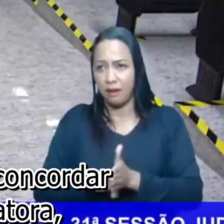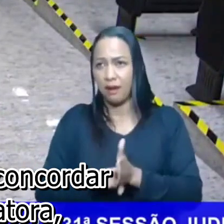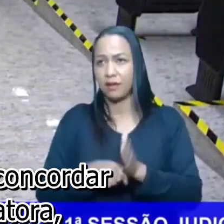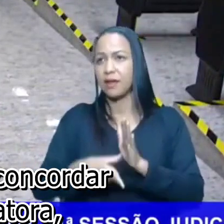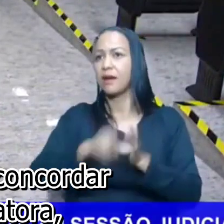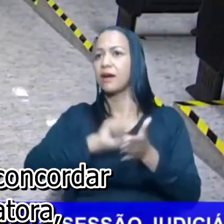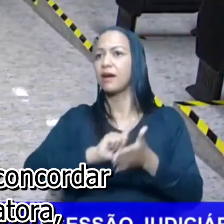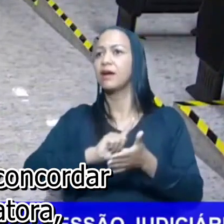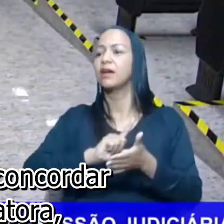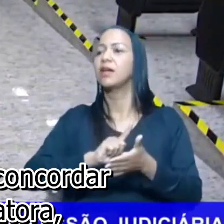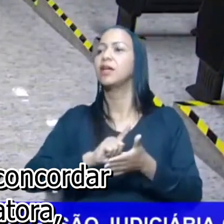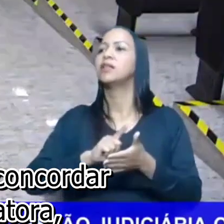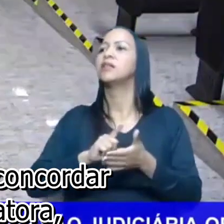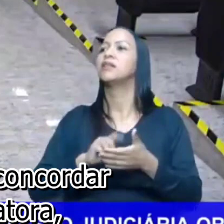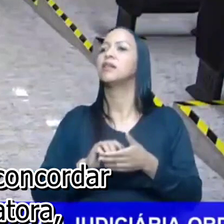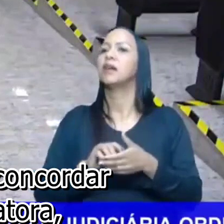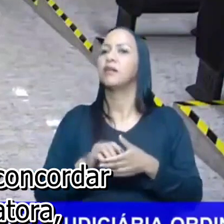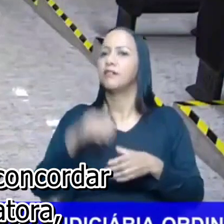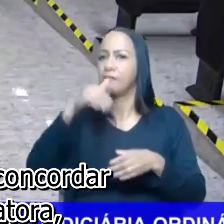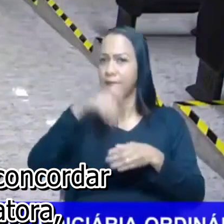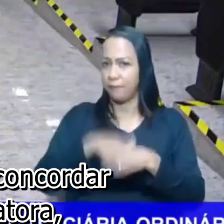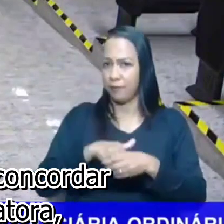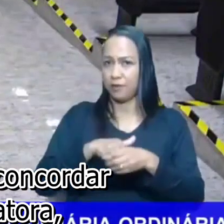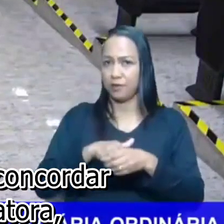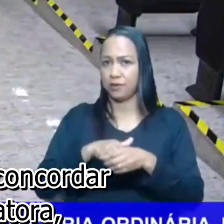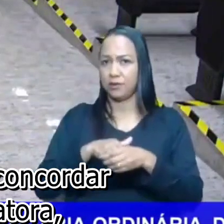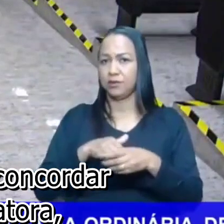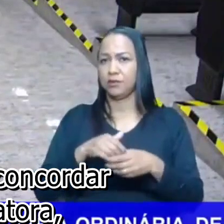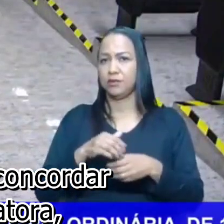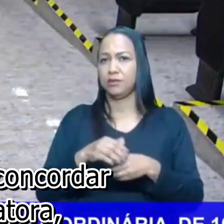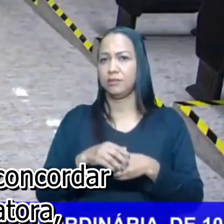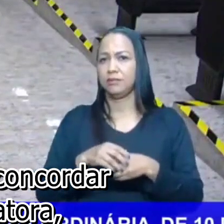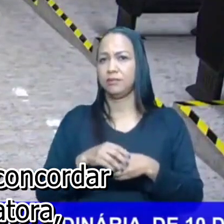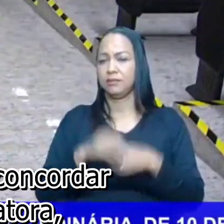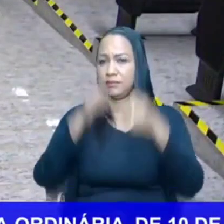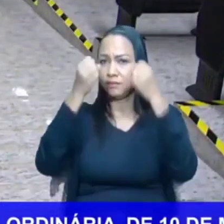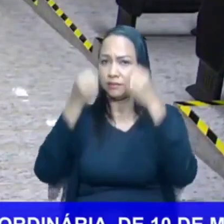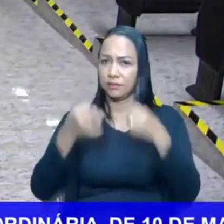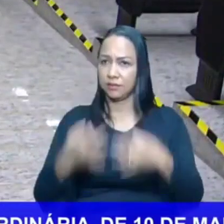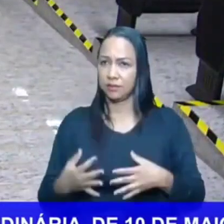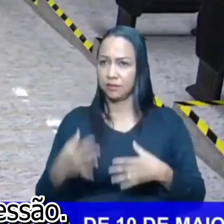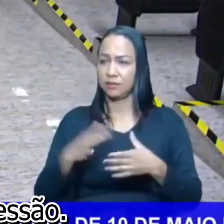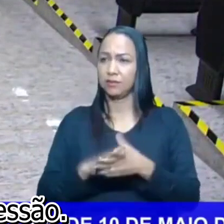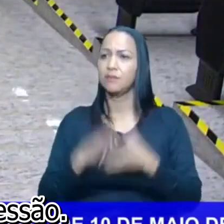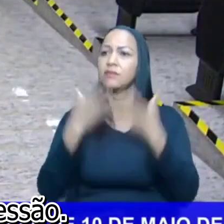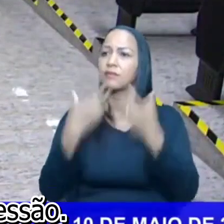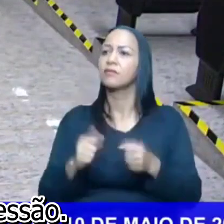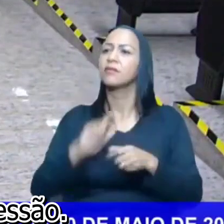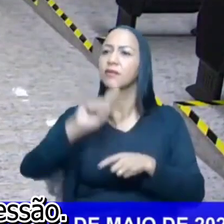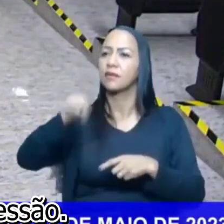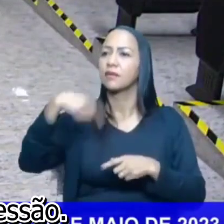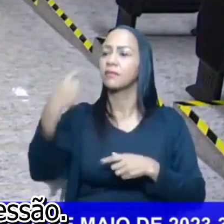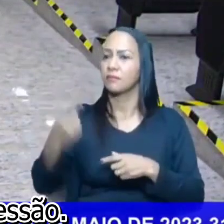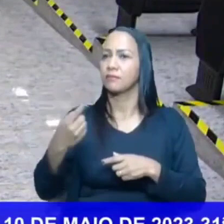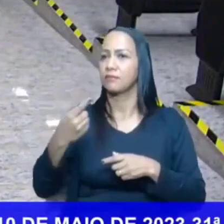de eu concordar com o voto muito bem firme da ilustre relatora, e me comprometo em trazer na próxima sessão. Perfeito. Então, após